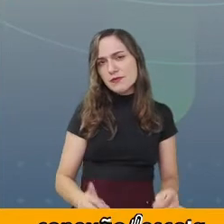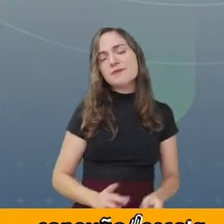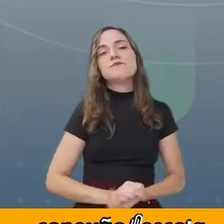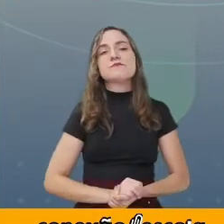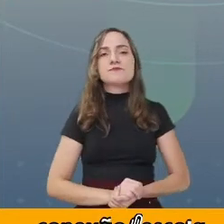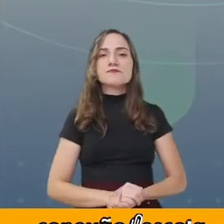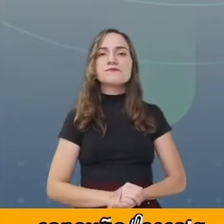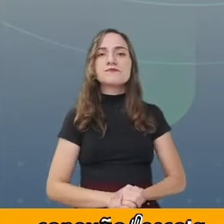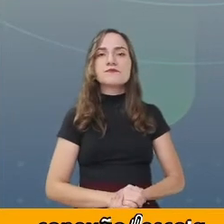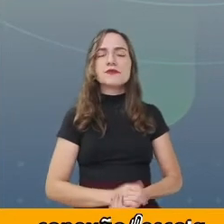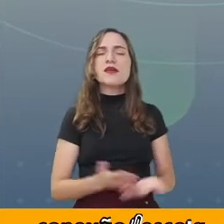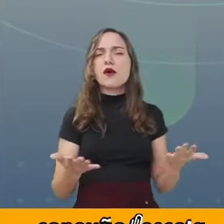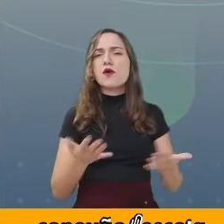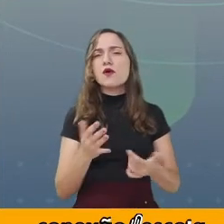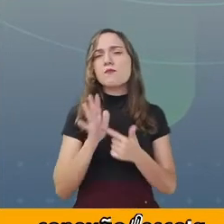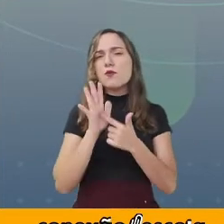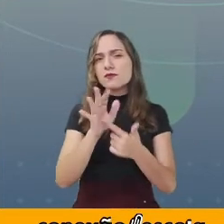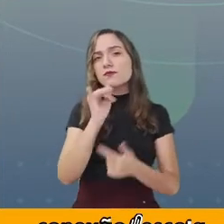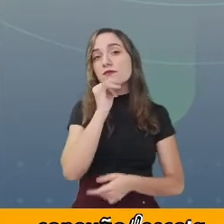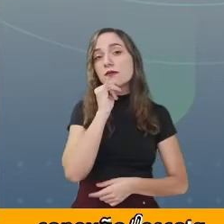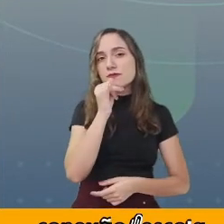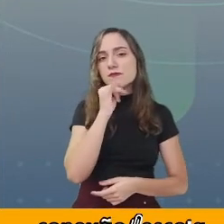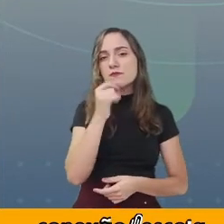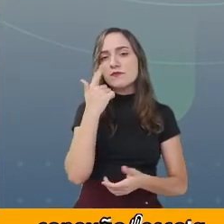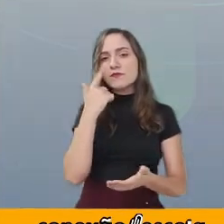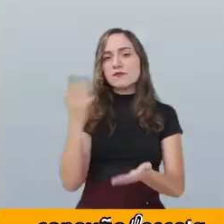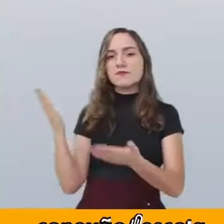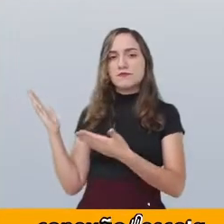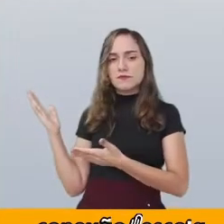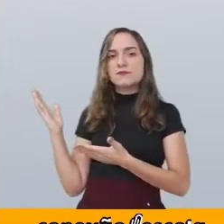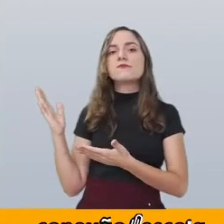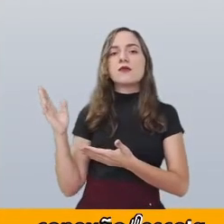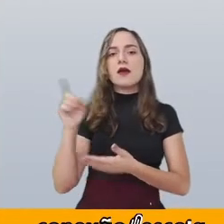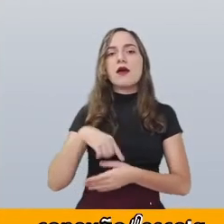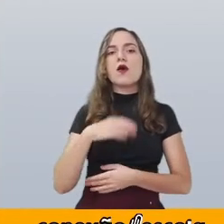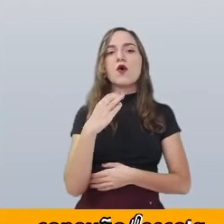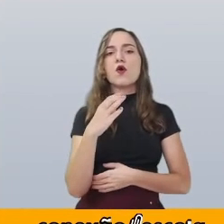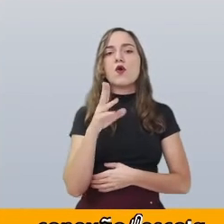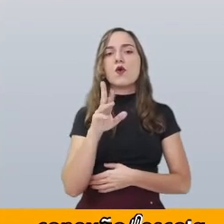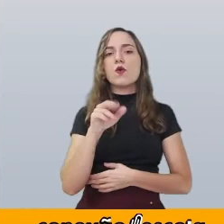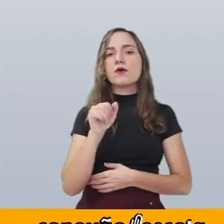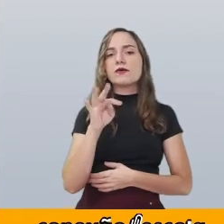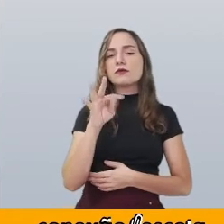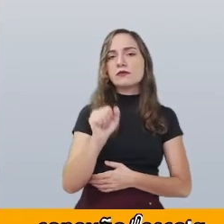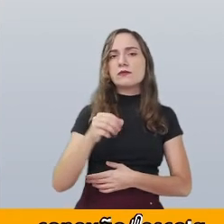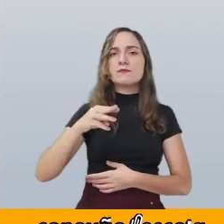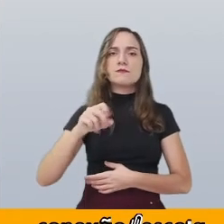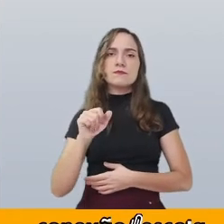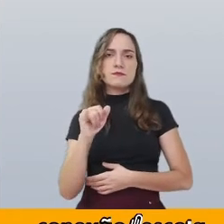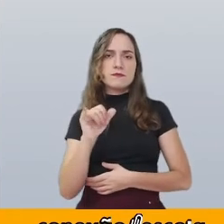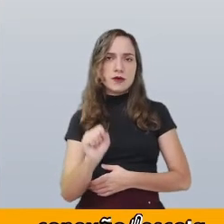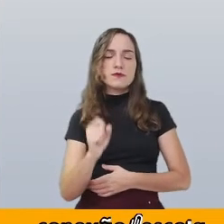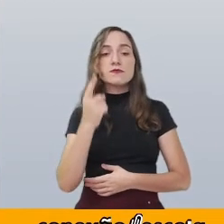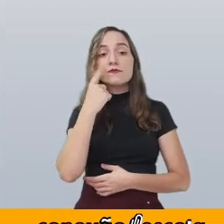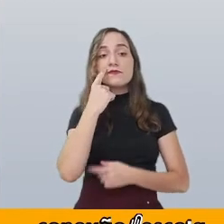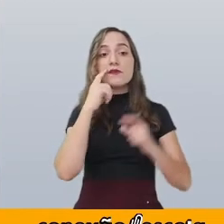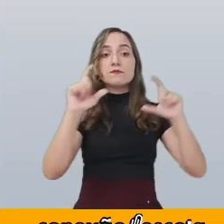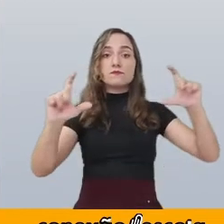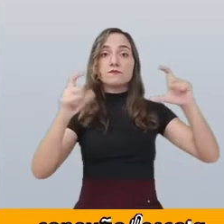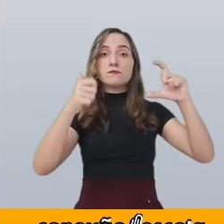Vamos ver um exemplo que está lá no Curta Mais. Olha só, aqui nós temos o primeiro parágrafo, que é o